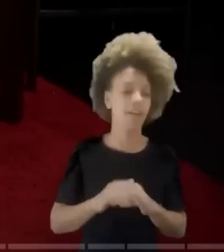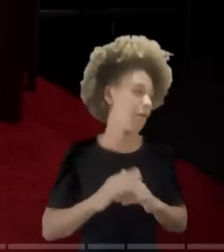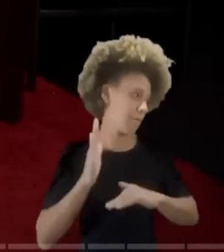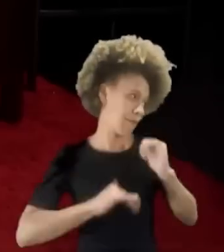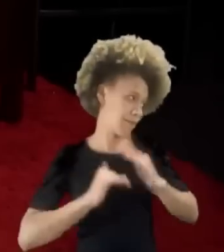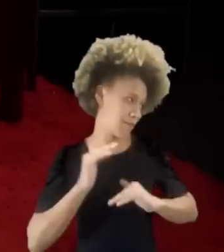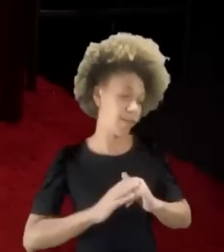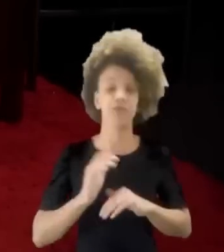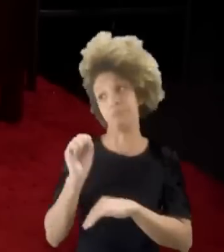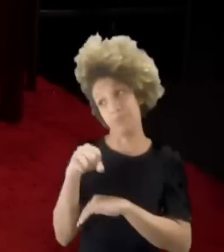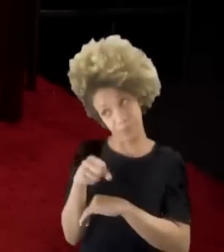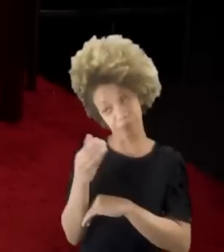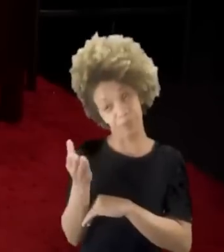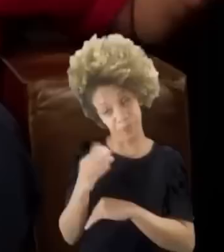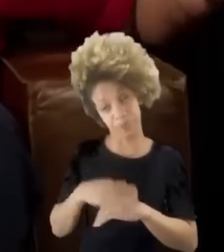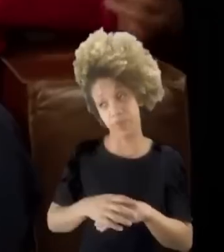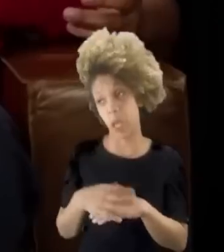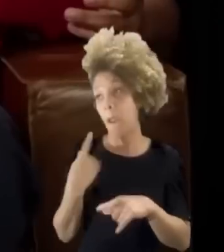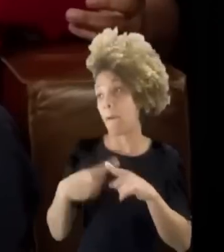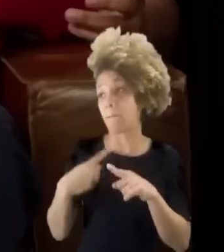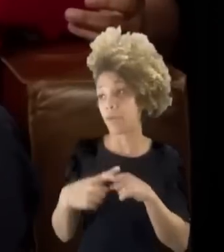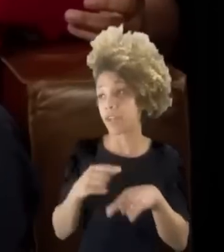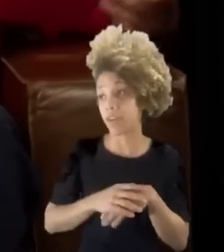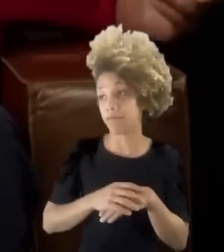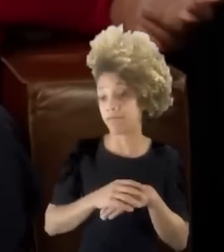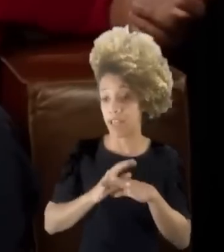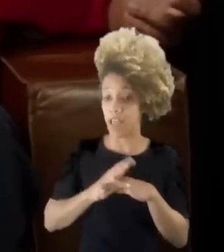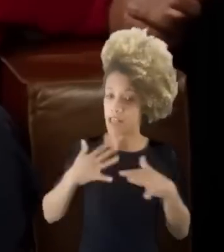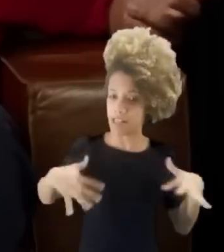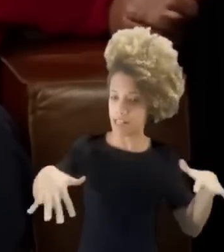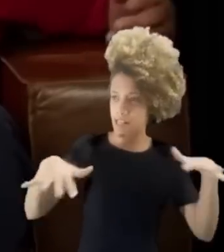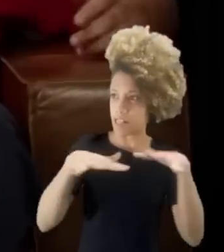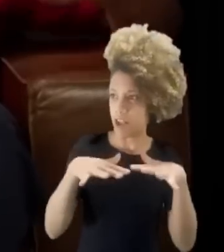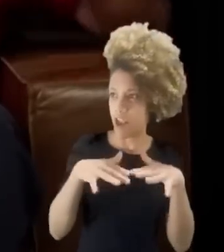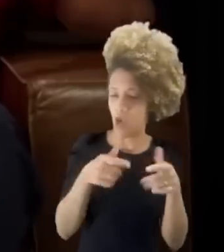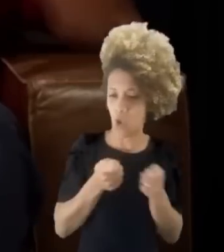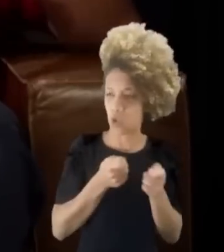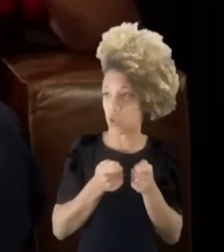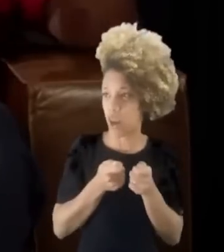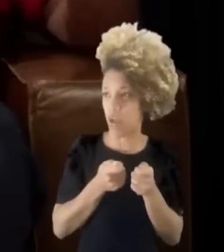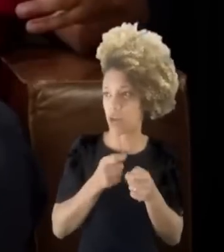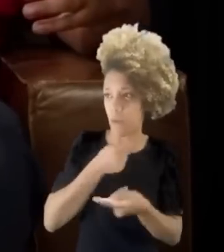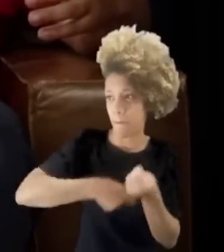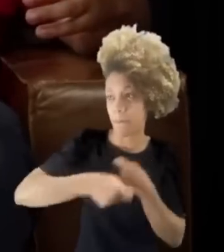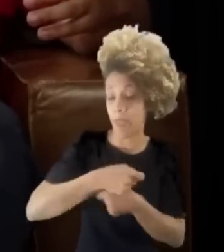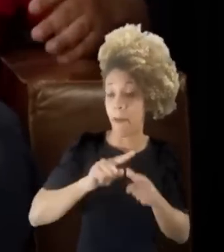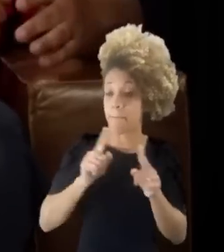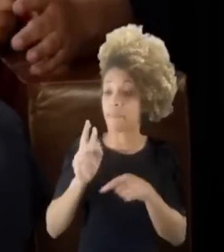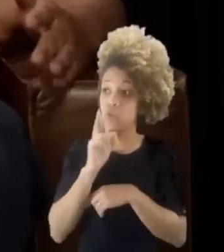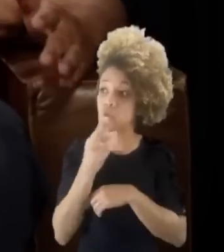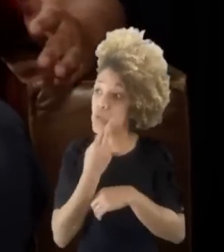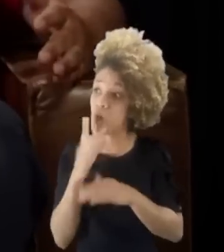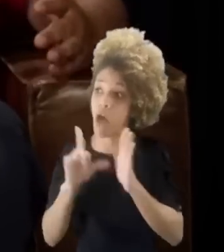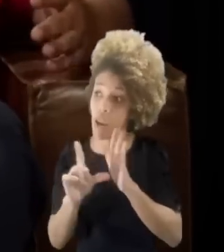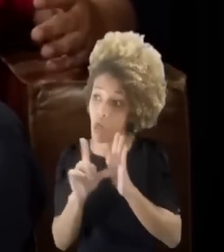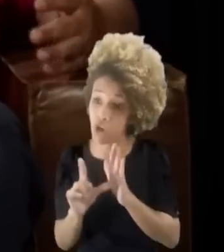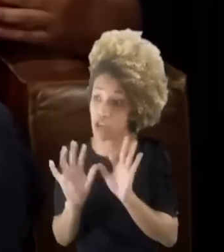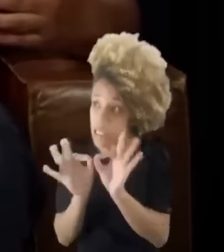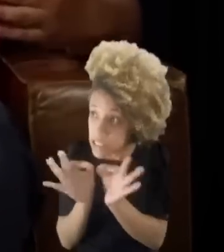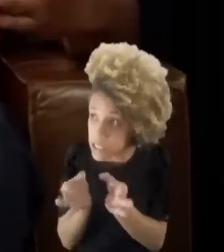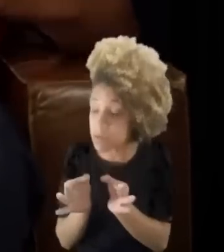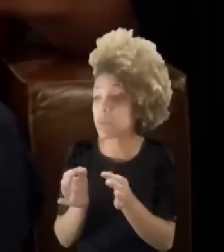então porque ele cercaram o mercado ele cercaram o mercado então eu acredito que o pequeno restaurante ele é um dos maiores